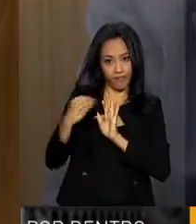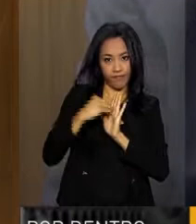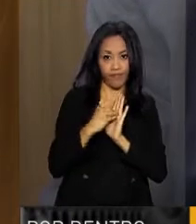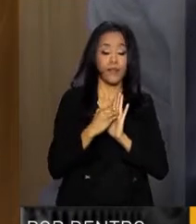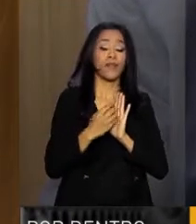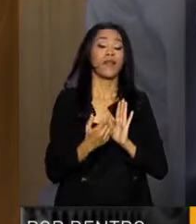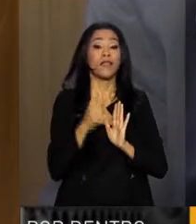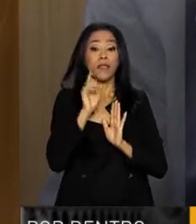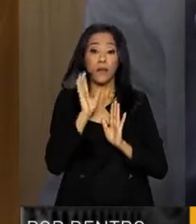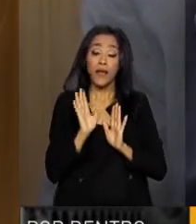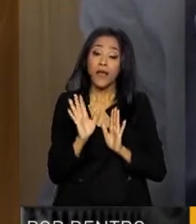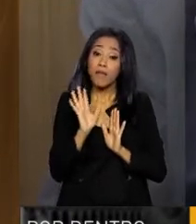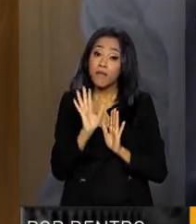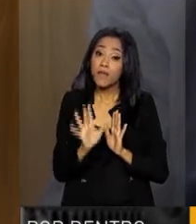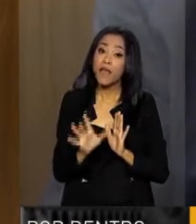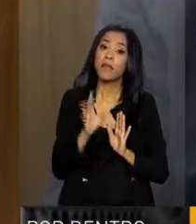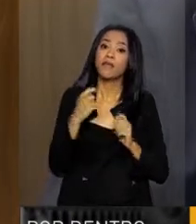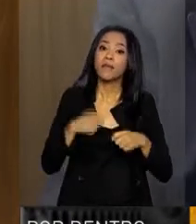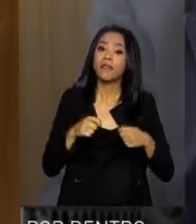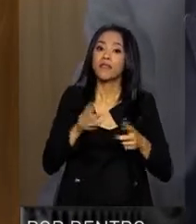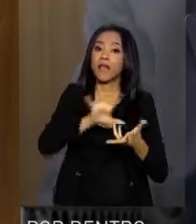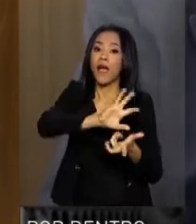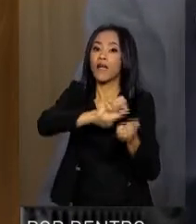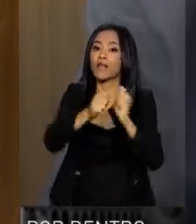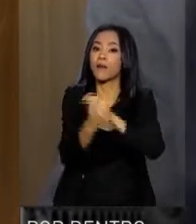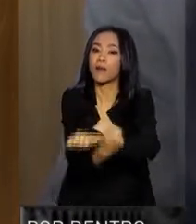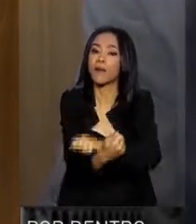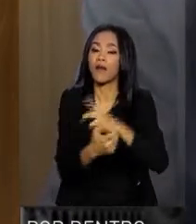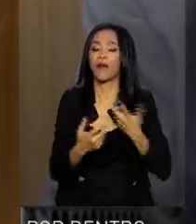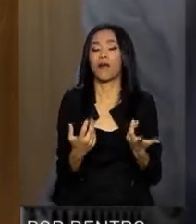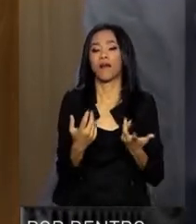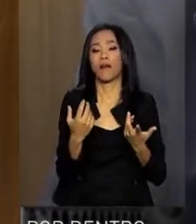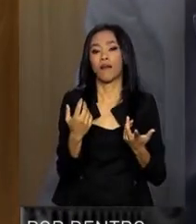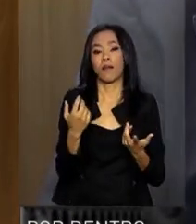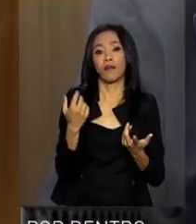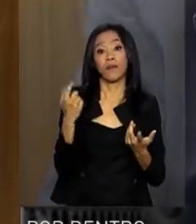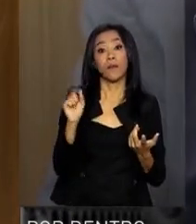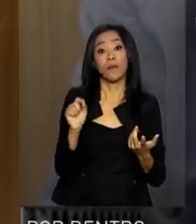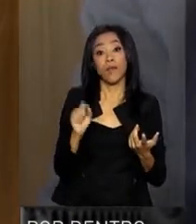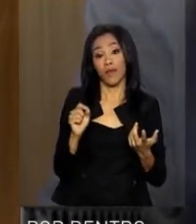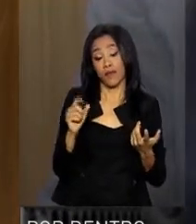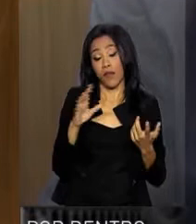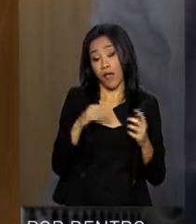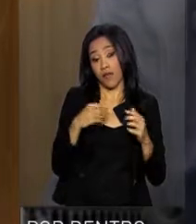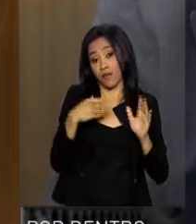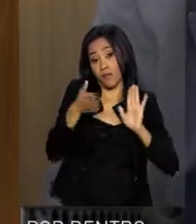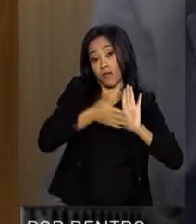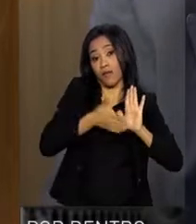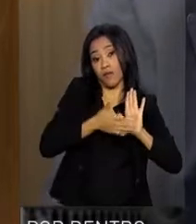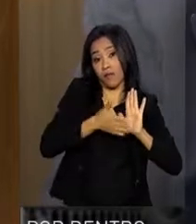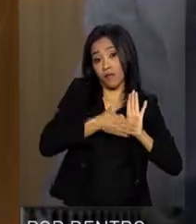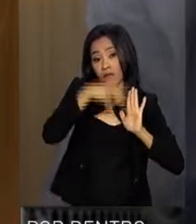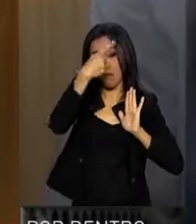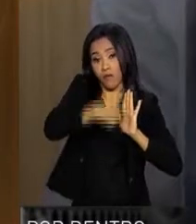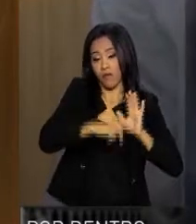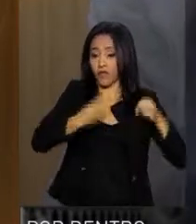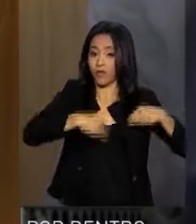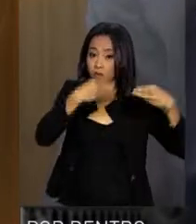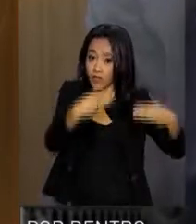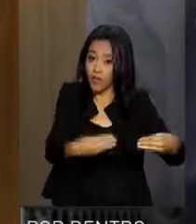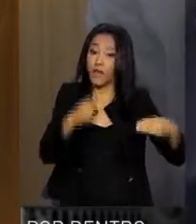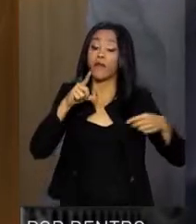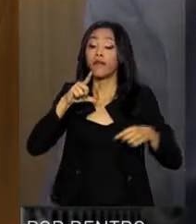aos entes federativos eles se adequarem às questões levantadas pelo ministério nós temos a distribuição